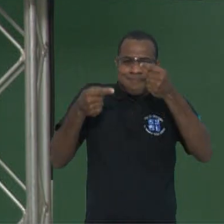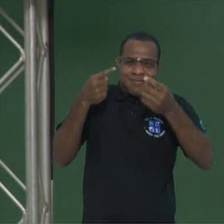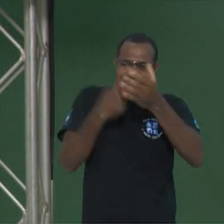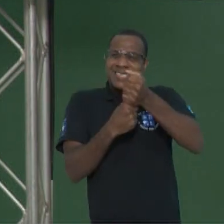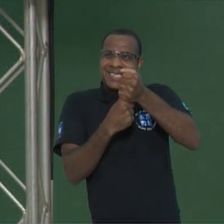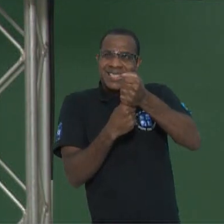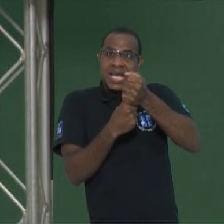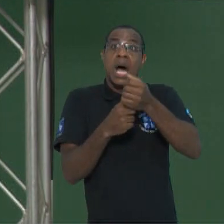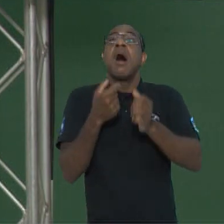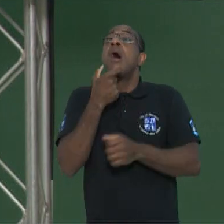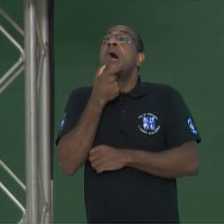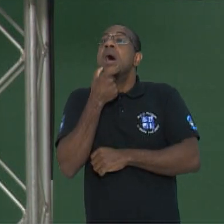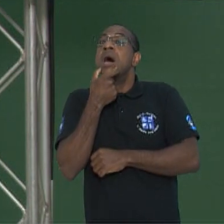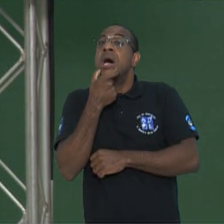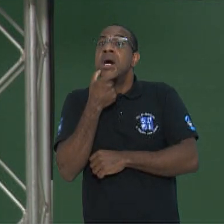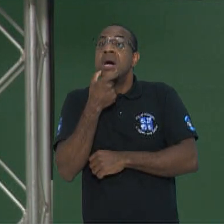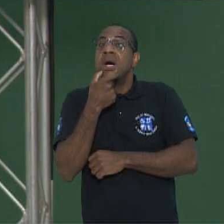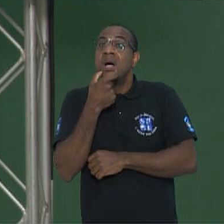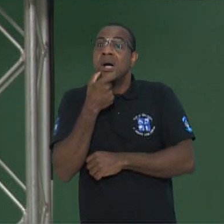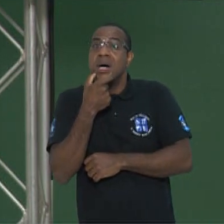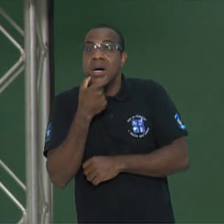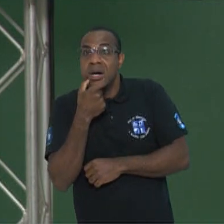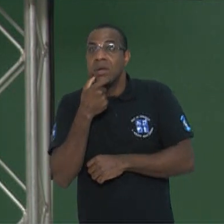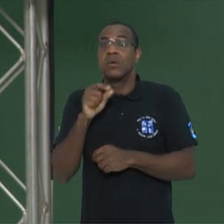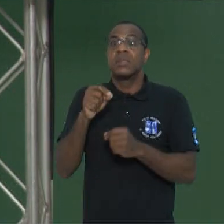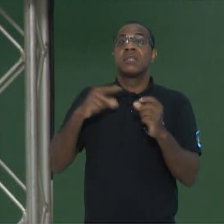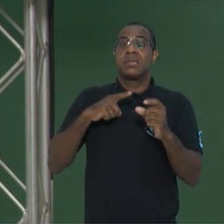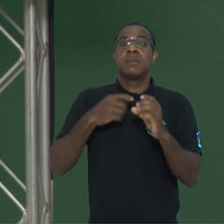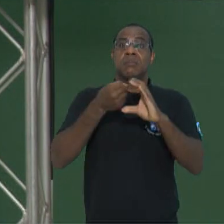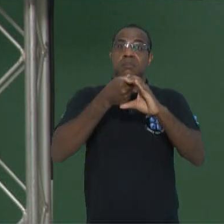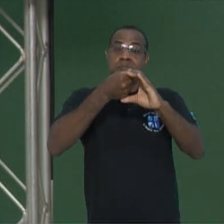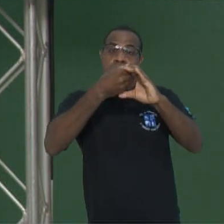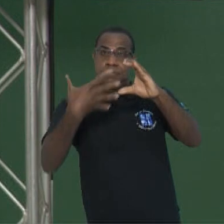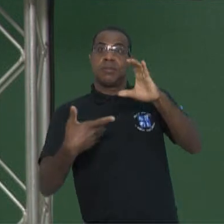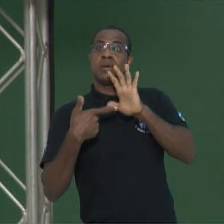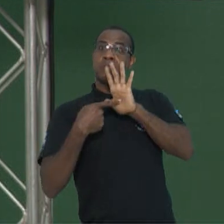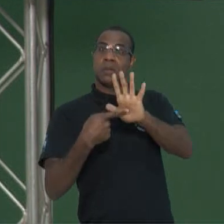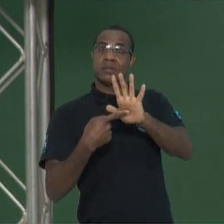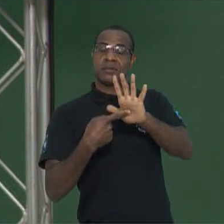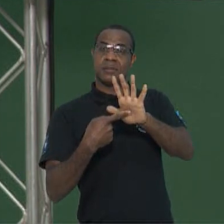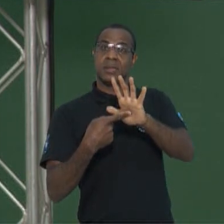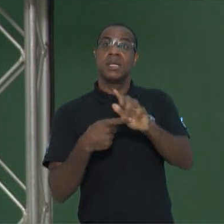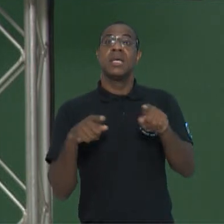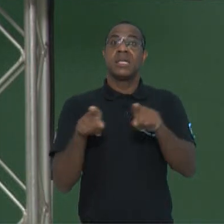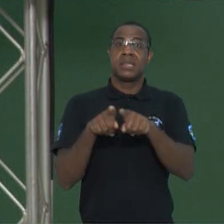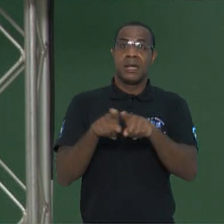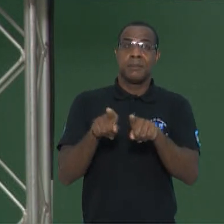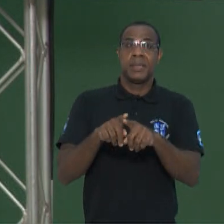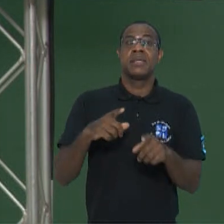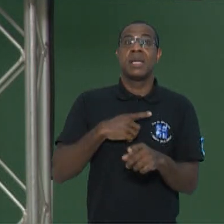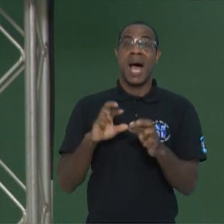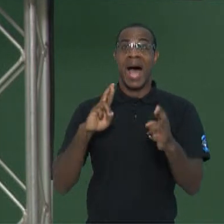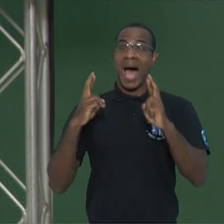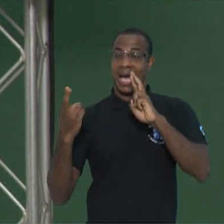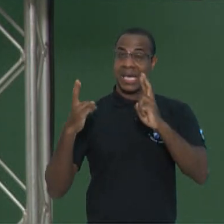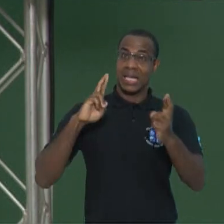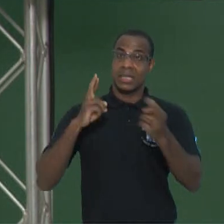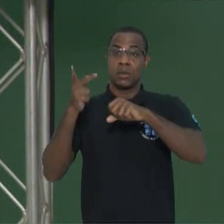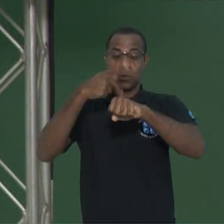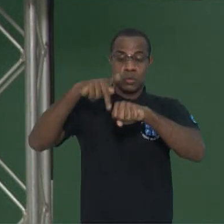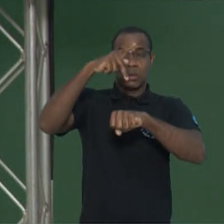países europeus que exerceu mais essa característica. Além disso, estabelece relações com países que são